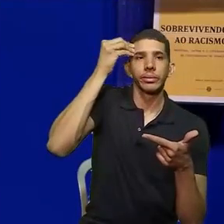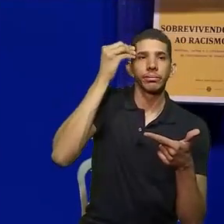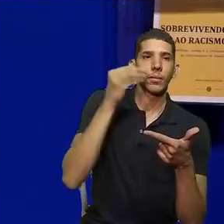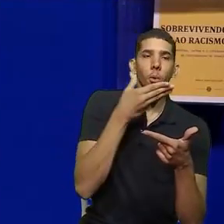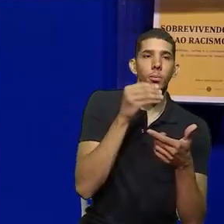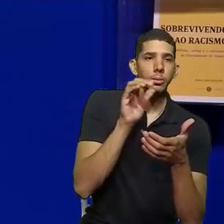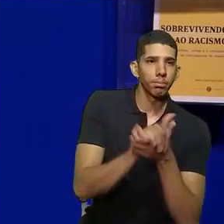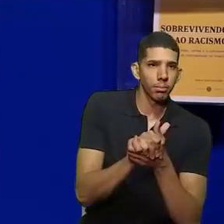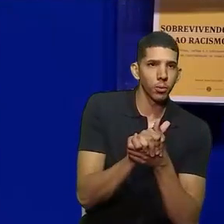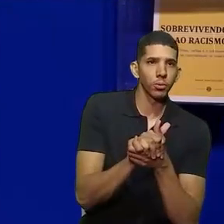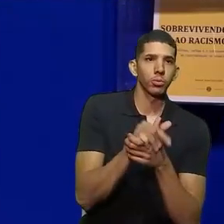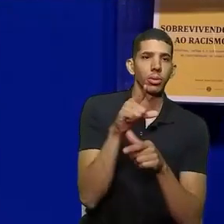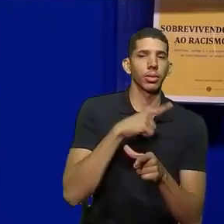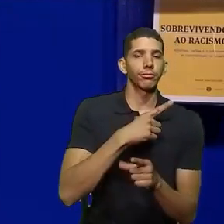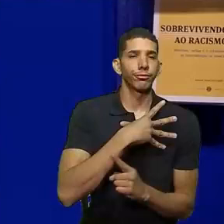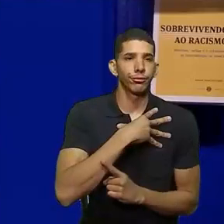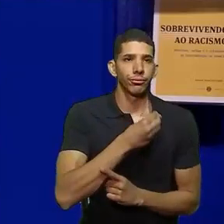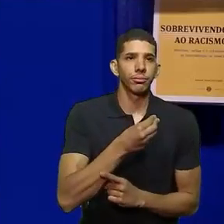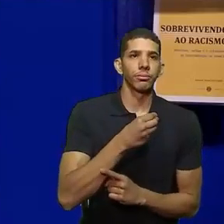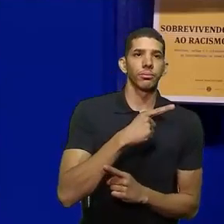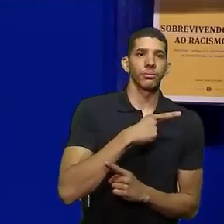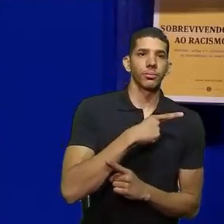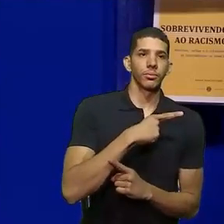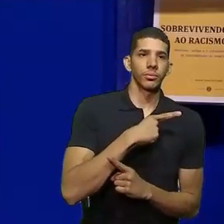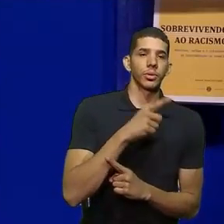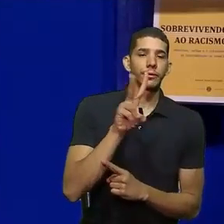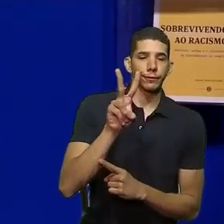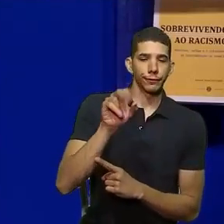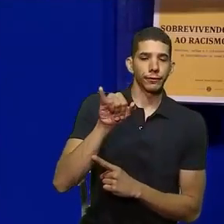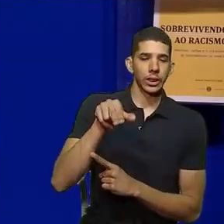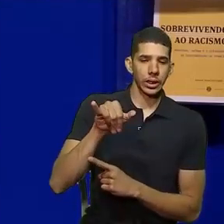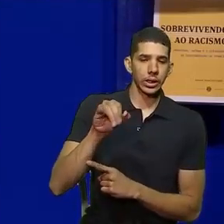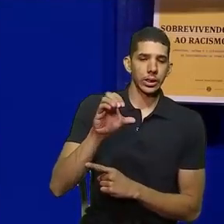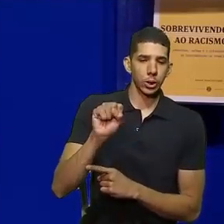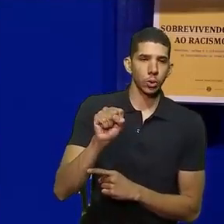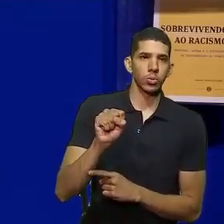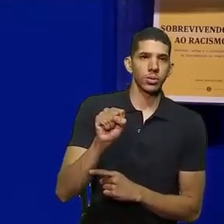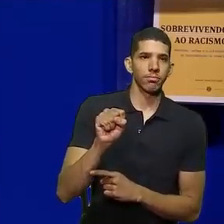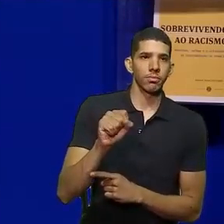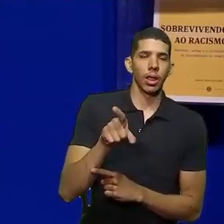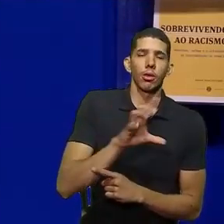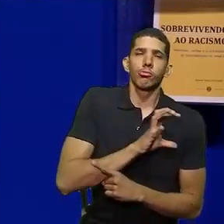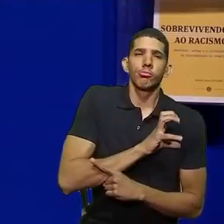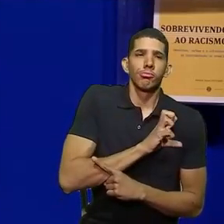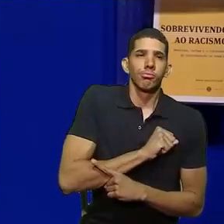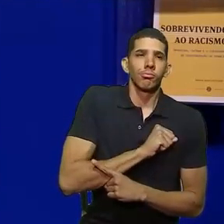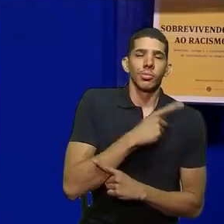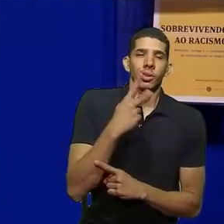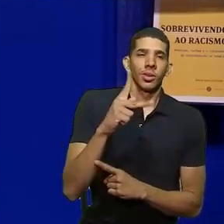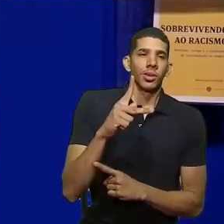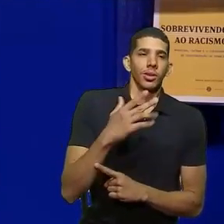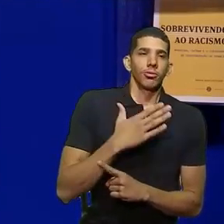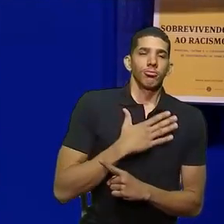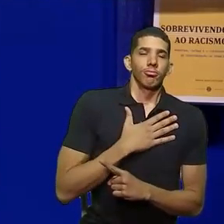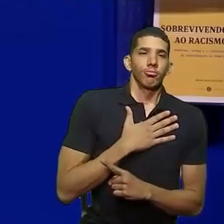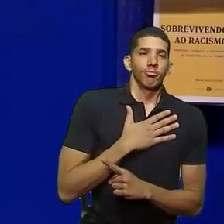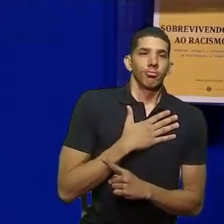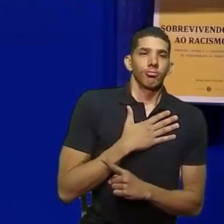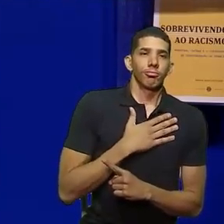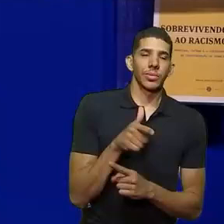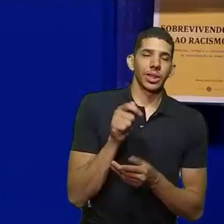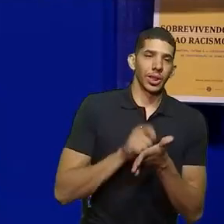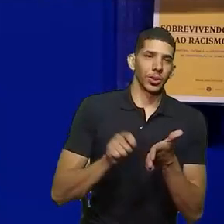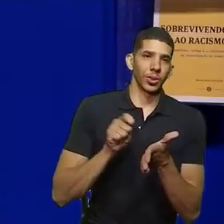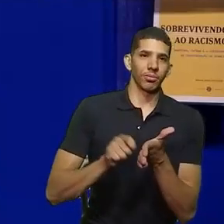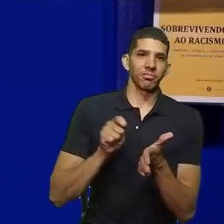substancialmente, seu filho Vinícius. O amor de Dona Rosinha pelo seu filho transborda por entre as páginas deste livro.